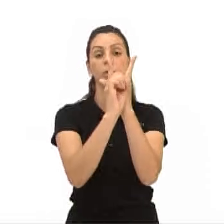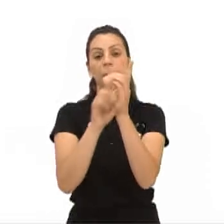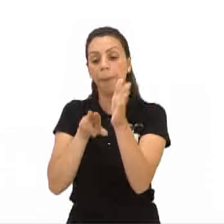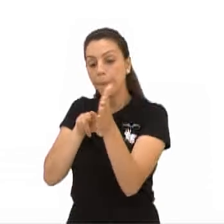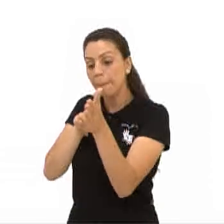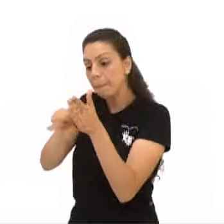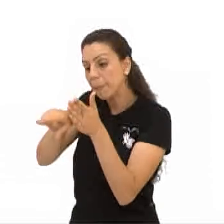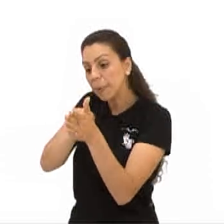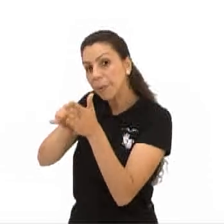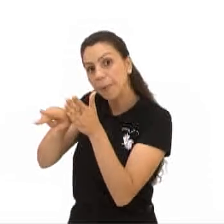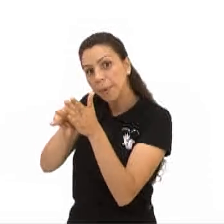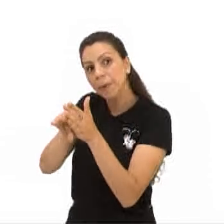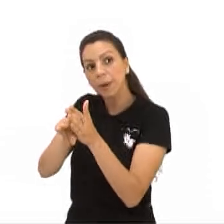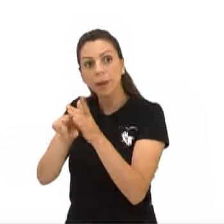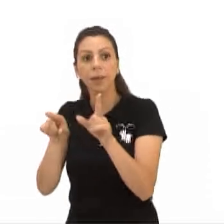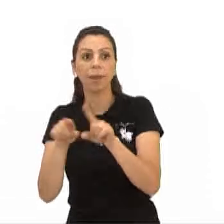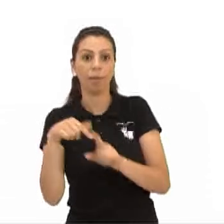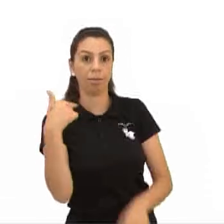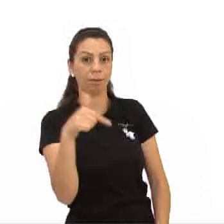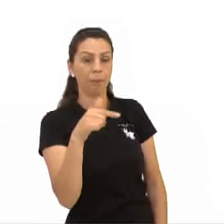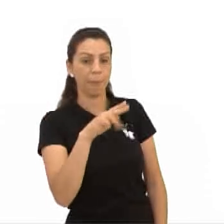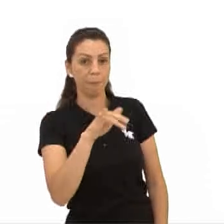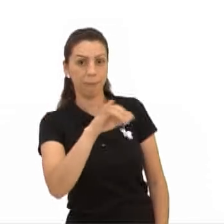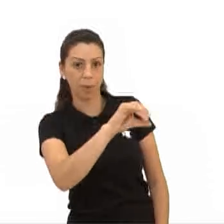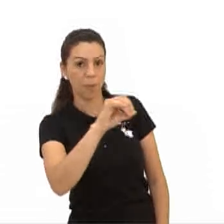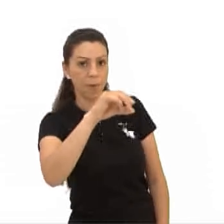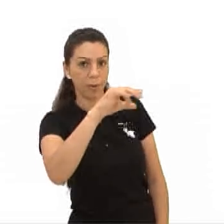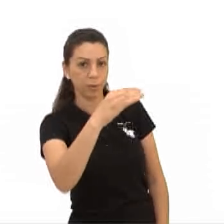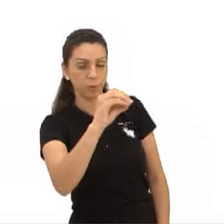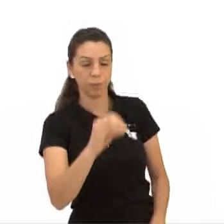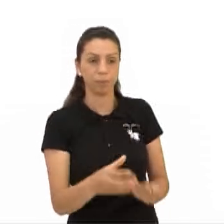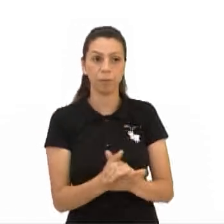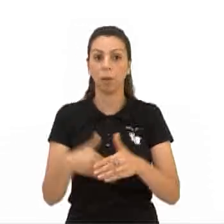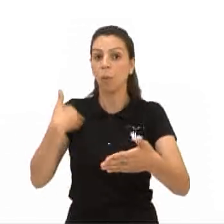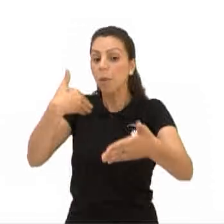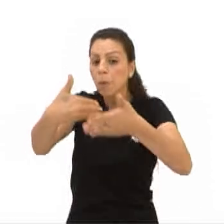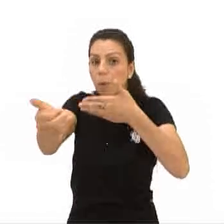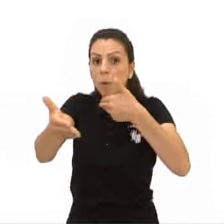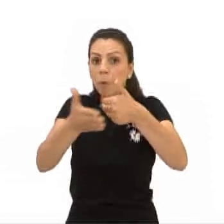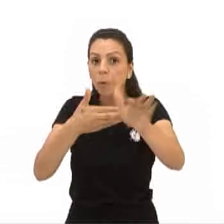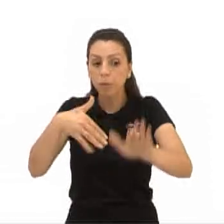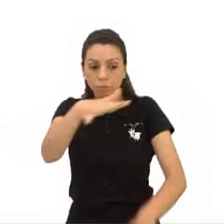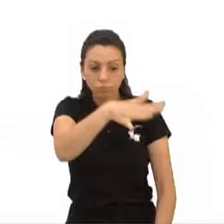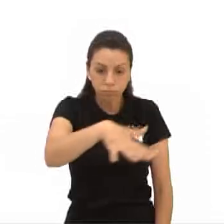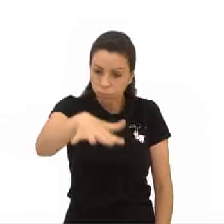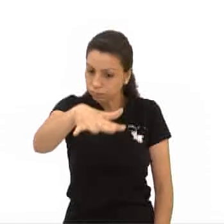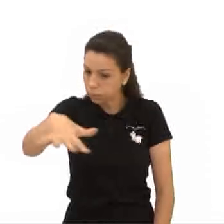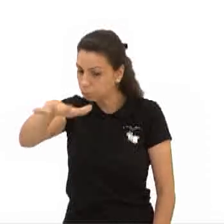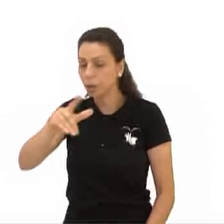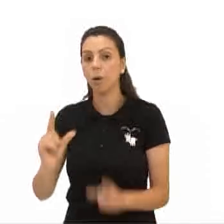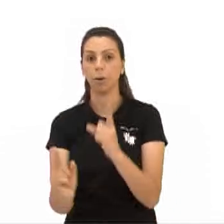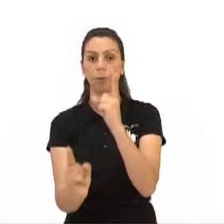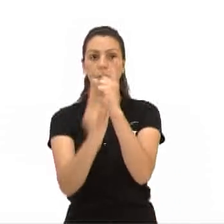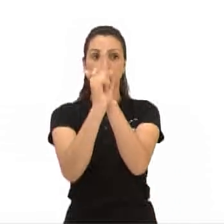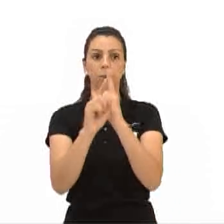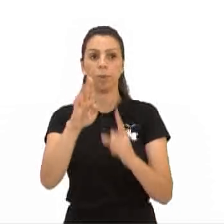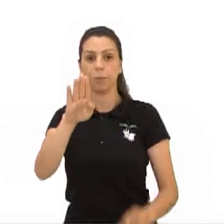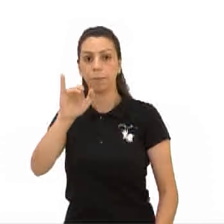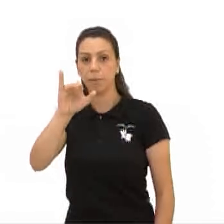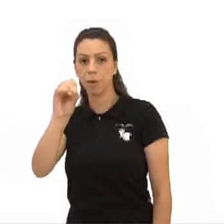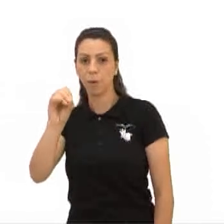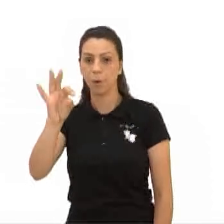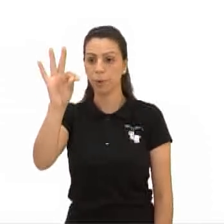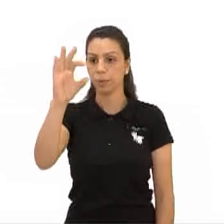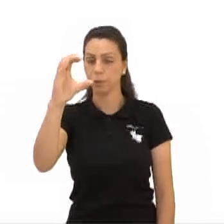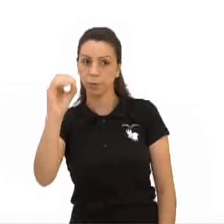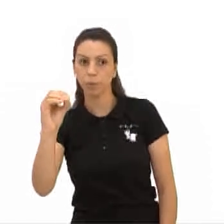biótico e meio abiótico. Olha lá, ó. Todo e qualquer lugar onde nós encontramos meio biótico e